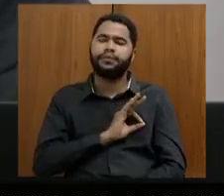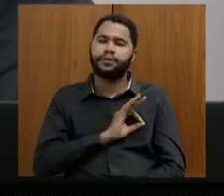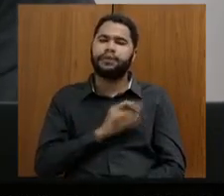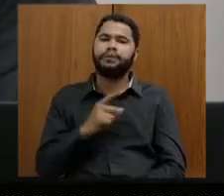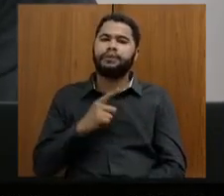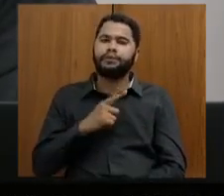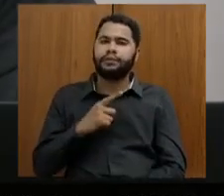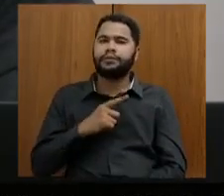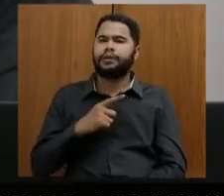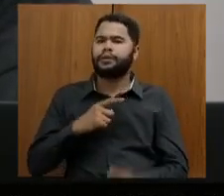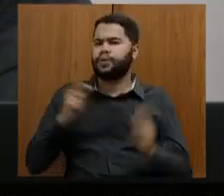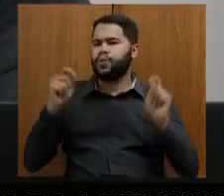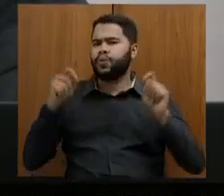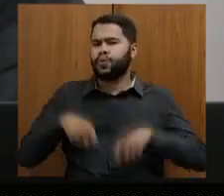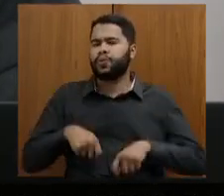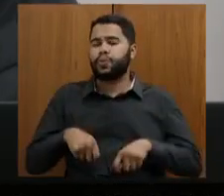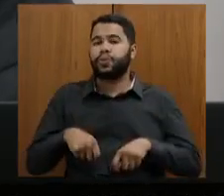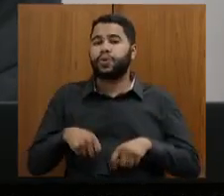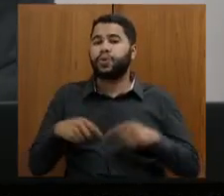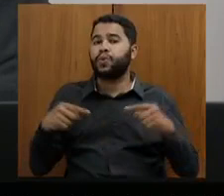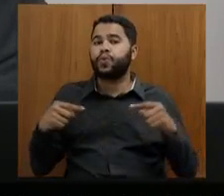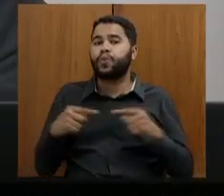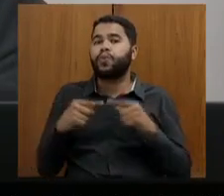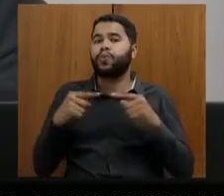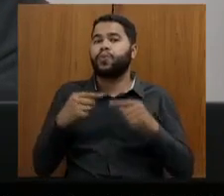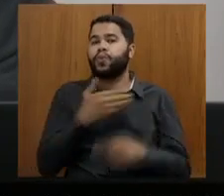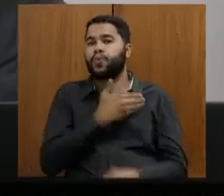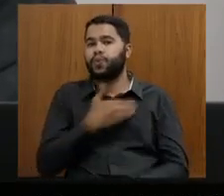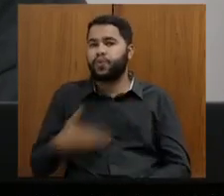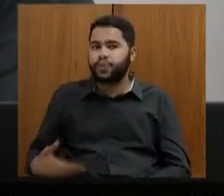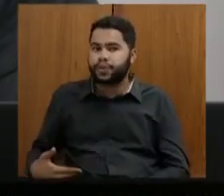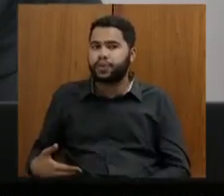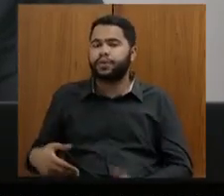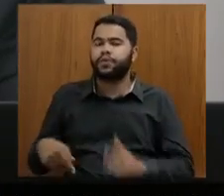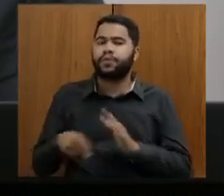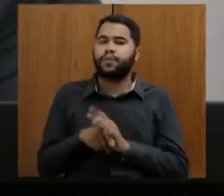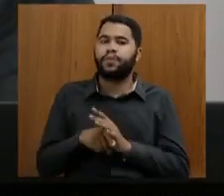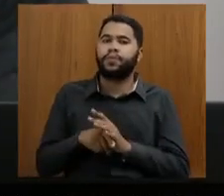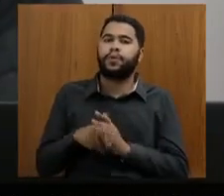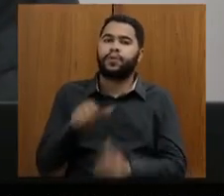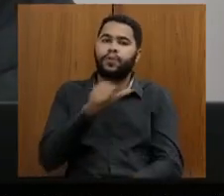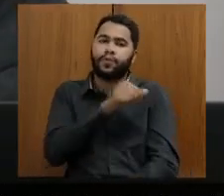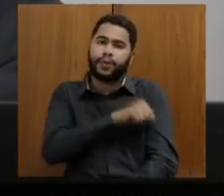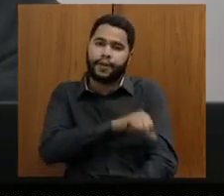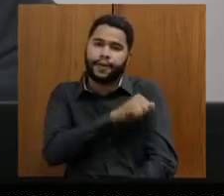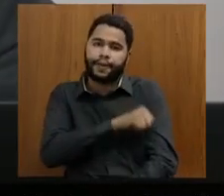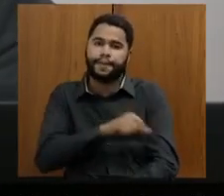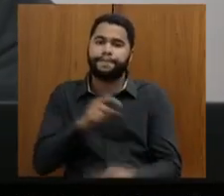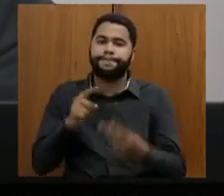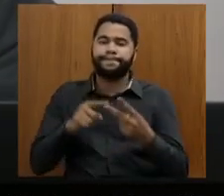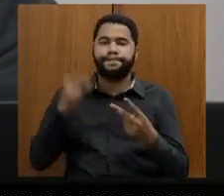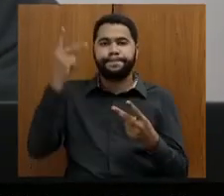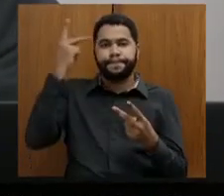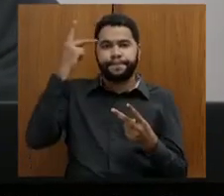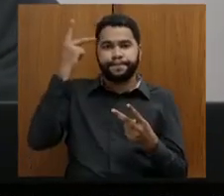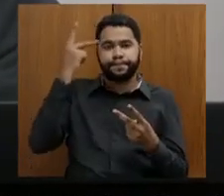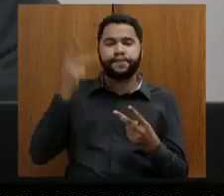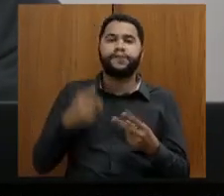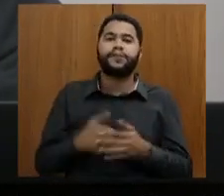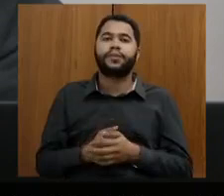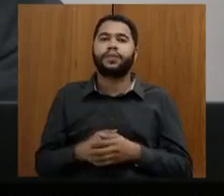muita muita competência em relação aos Estados com a divisa do Rio de Janeiro São Paulo